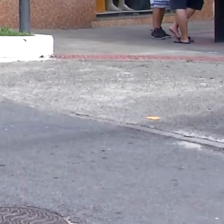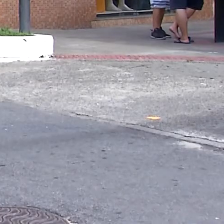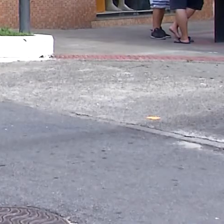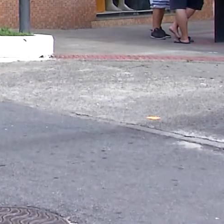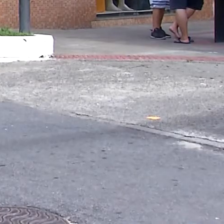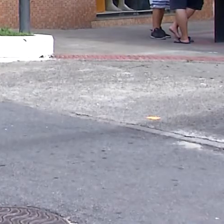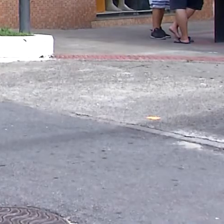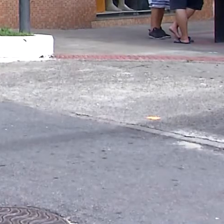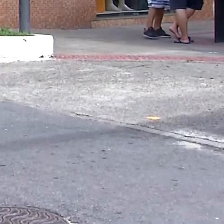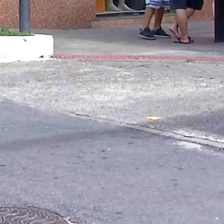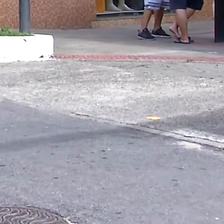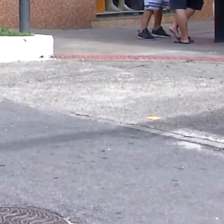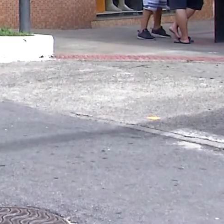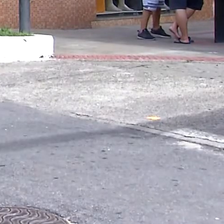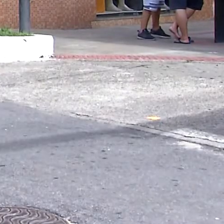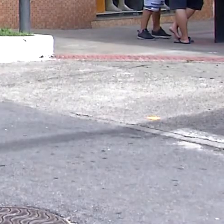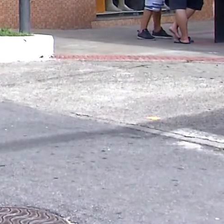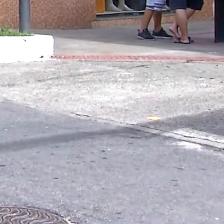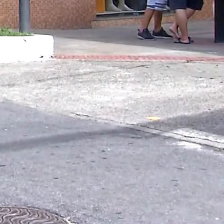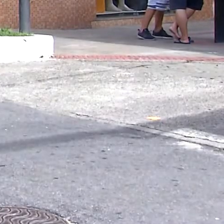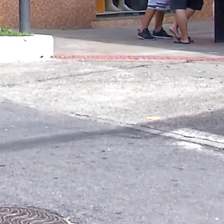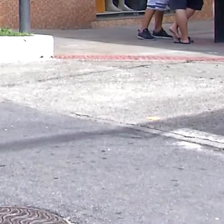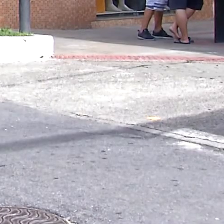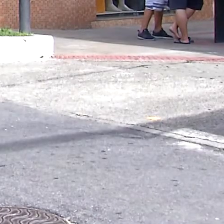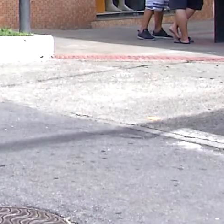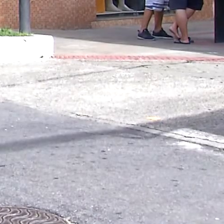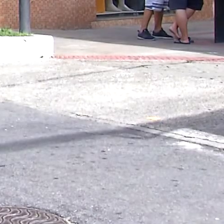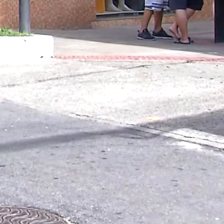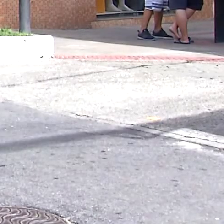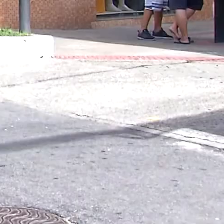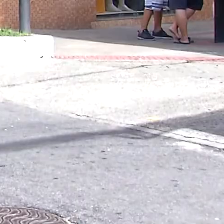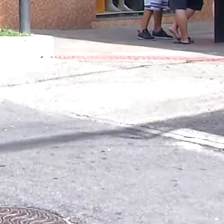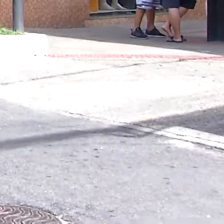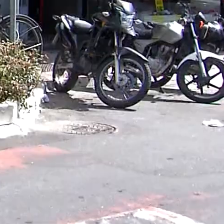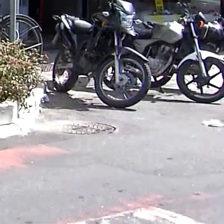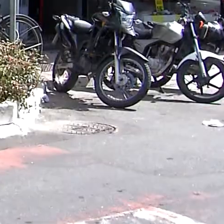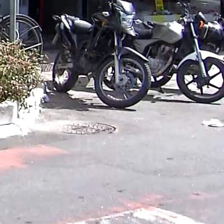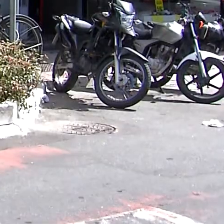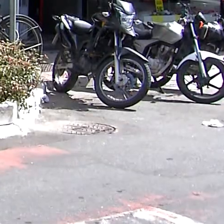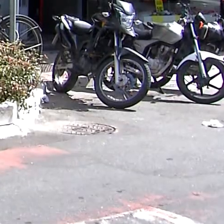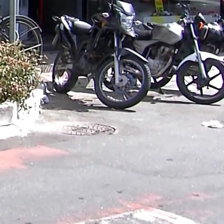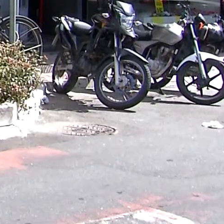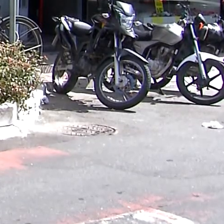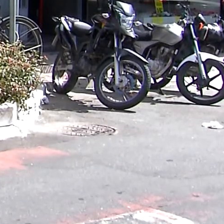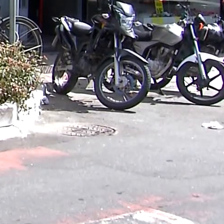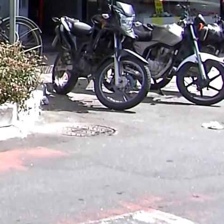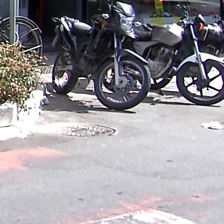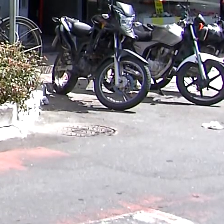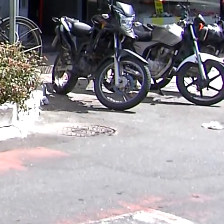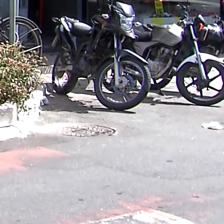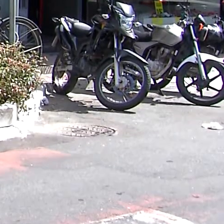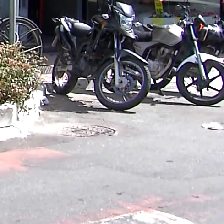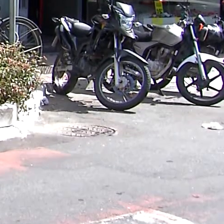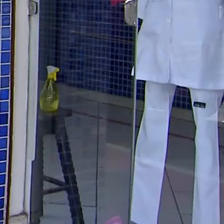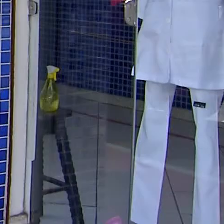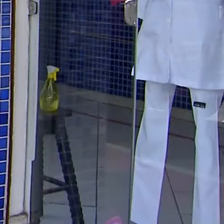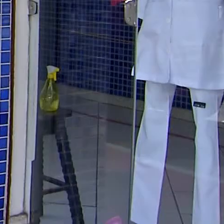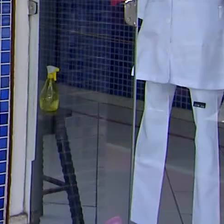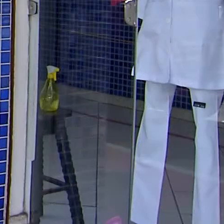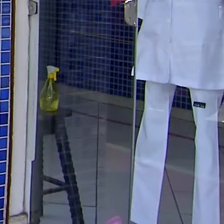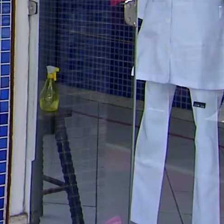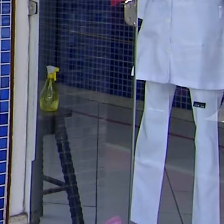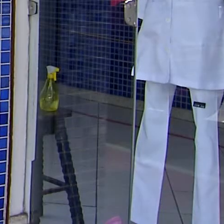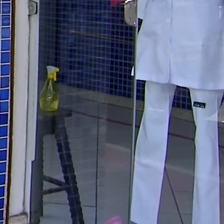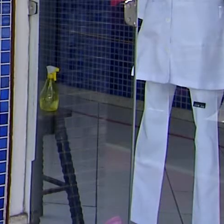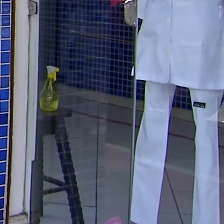9 municípios que estão em risco moderado, não houve mudança nas medidas e as atividades funcionam com flexibilizações. Esse